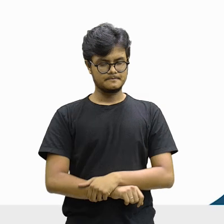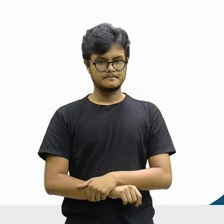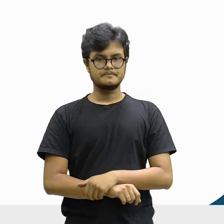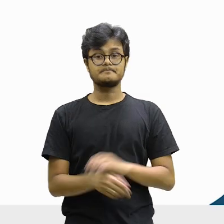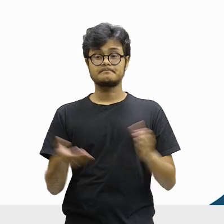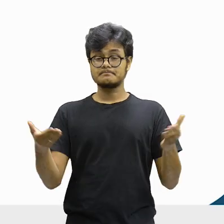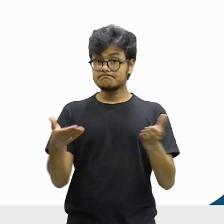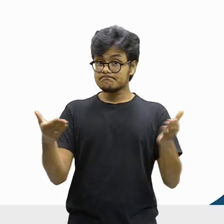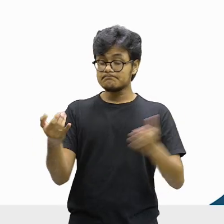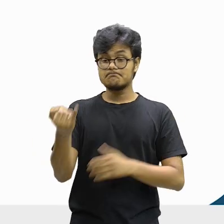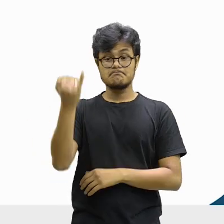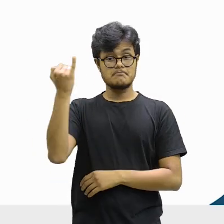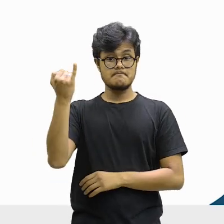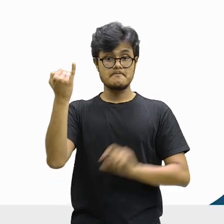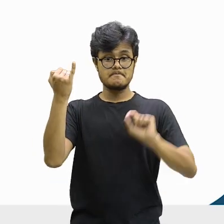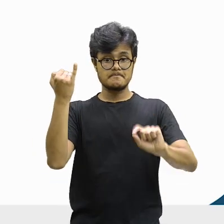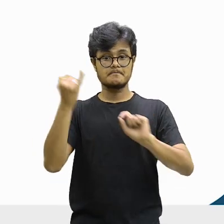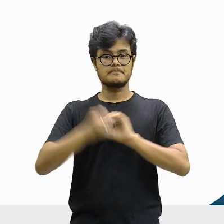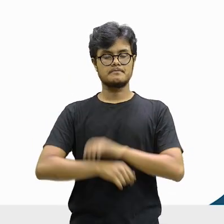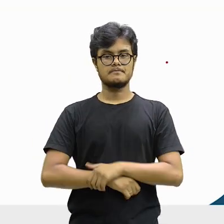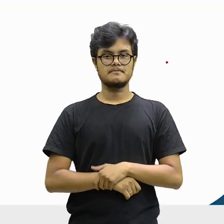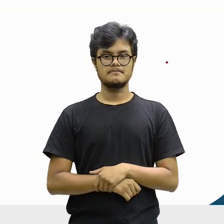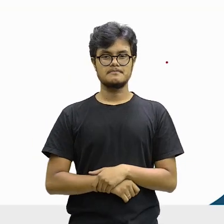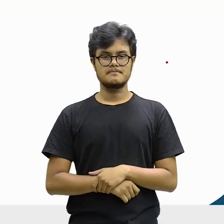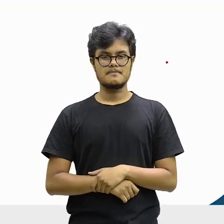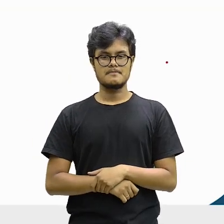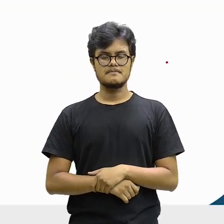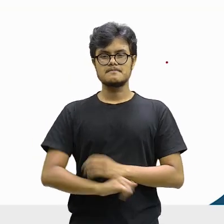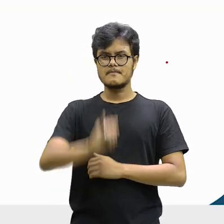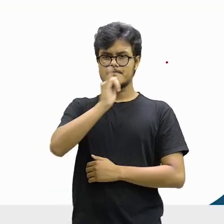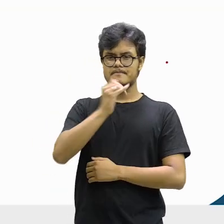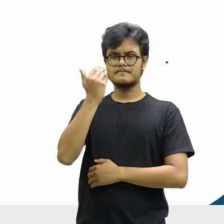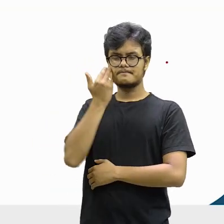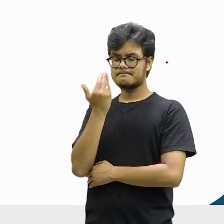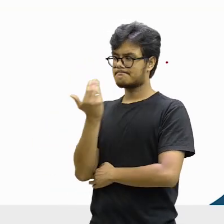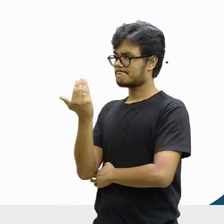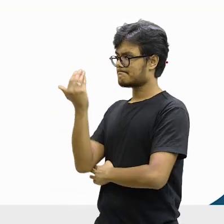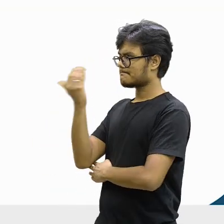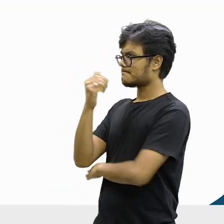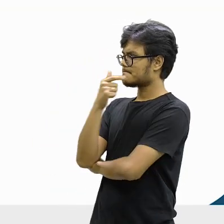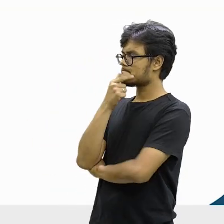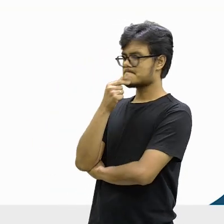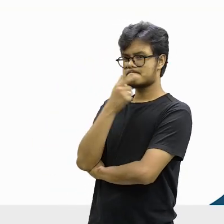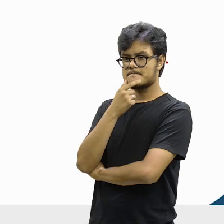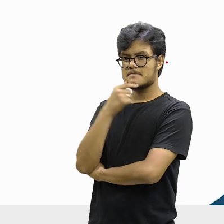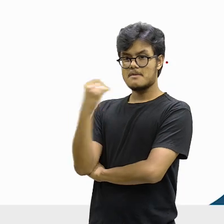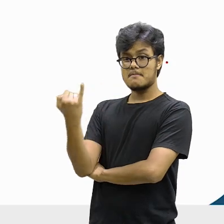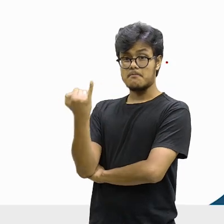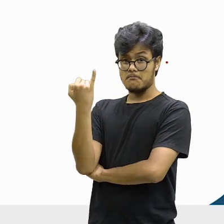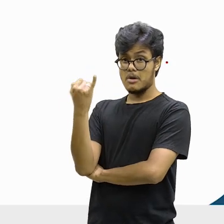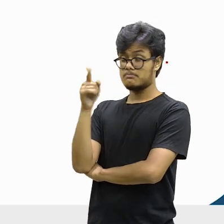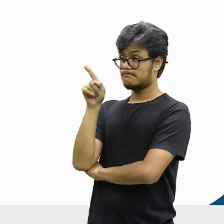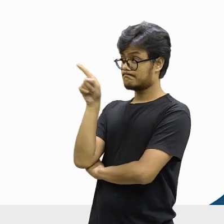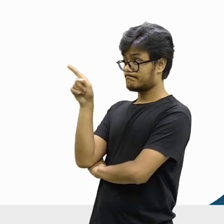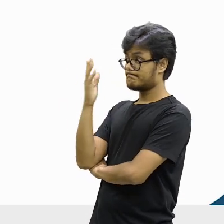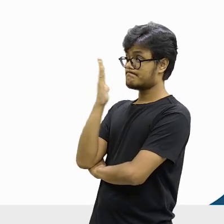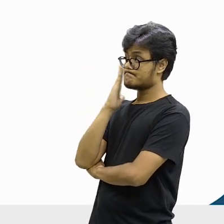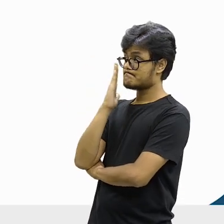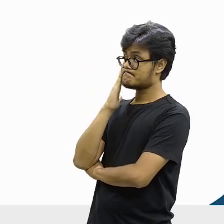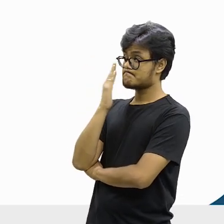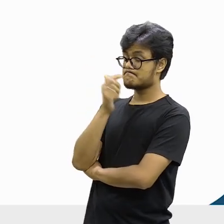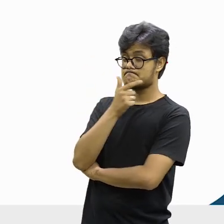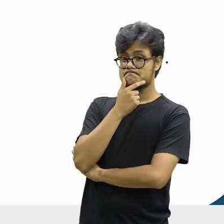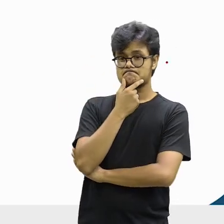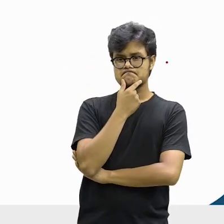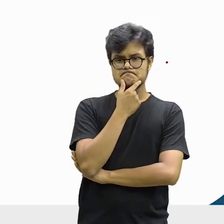de extrema importância aí. Vamos lá? Viaja comigo agora aqui nesse detalhe extremamente importante que nós iremos aí,